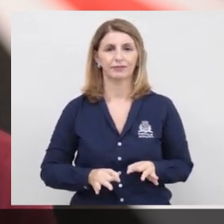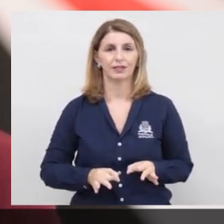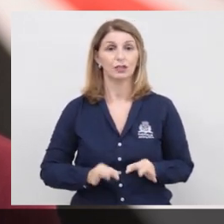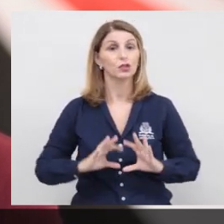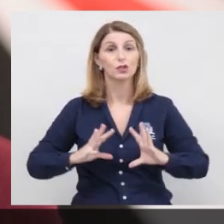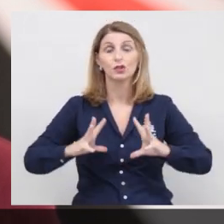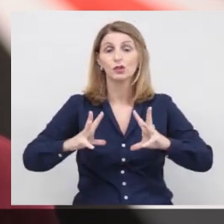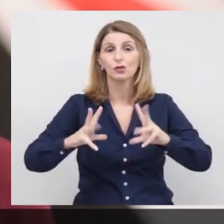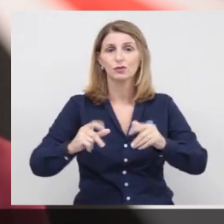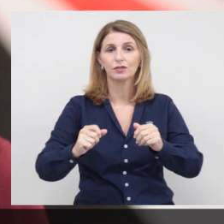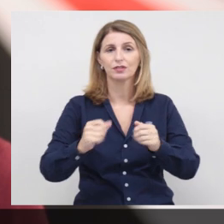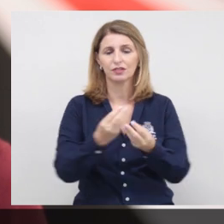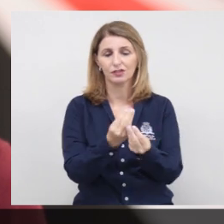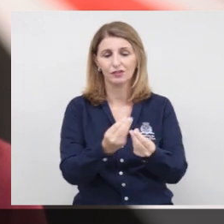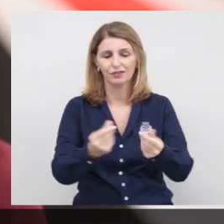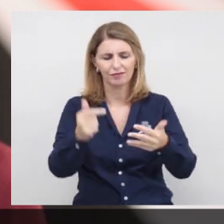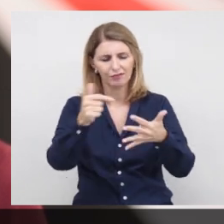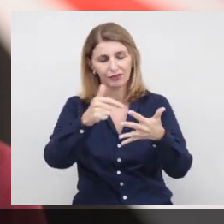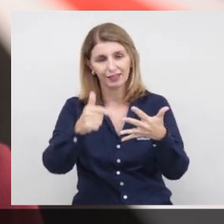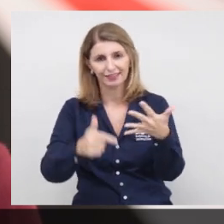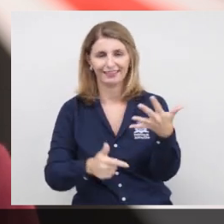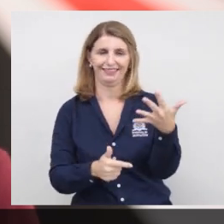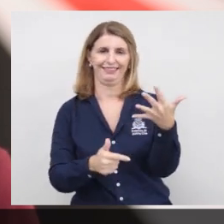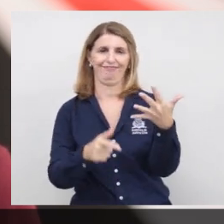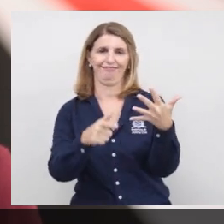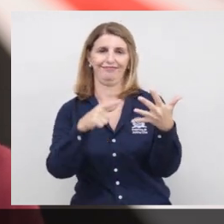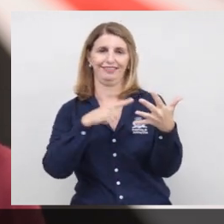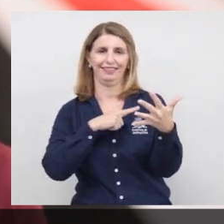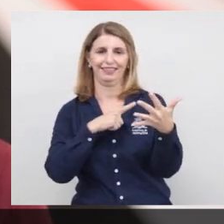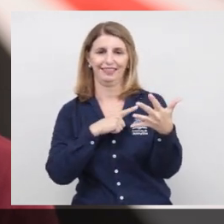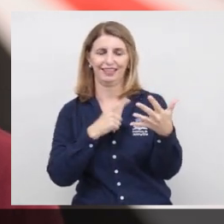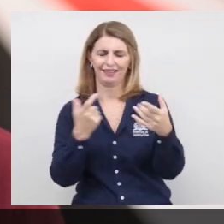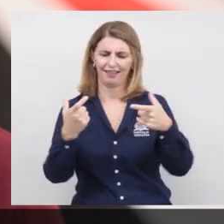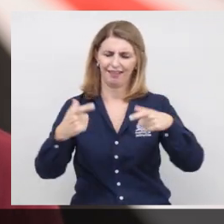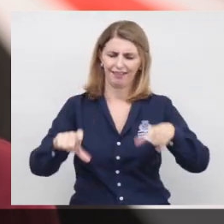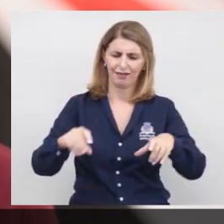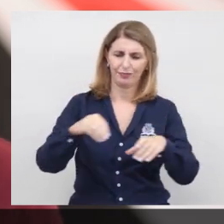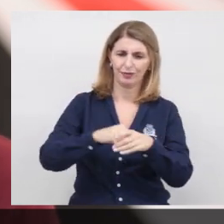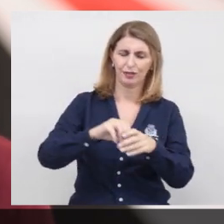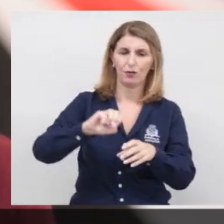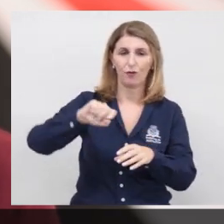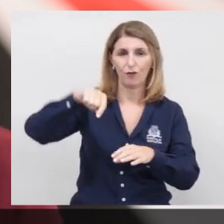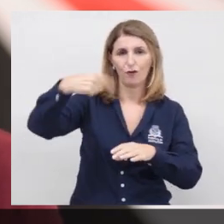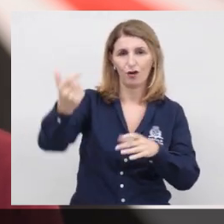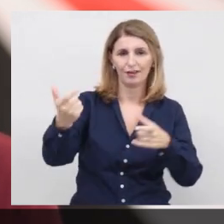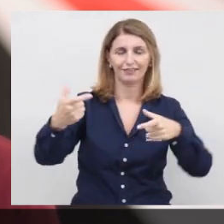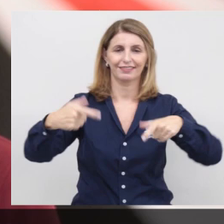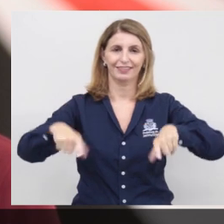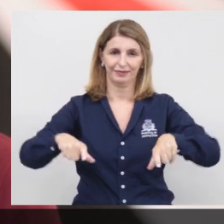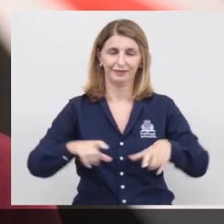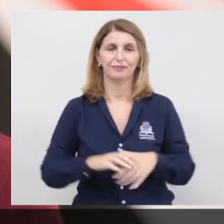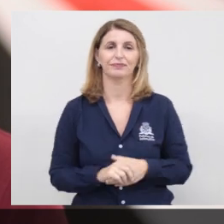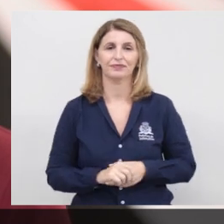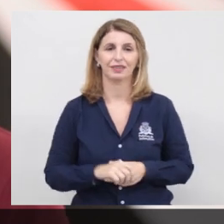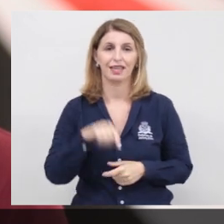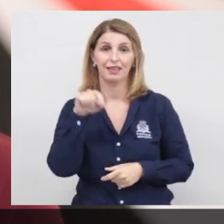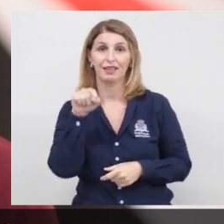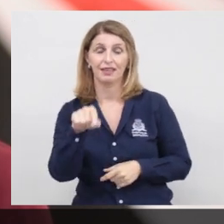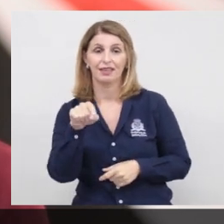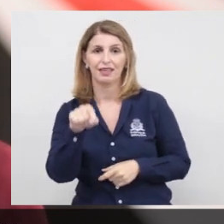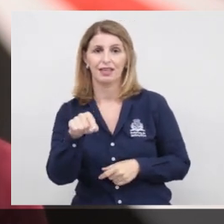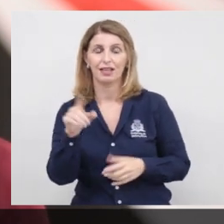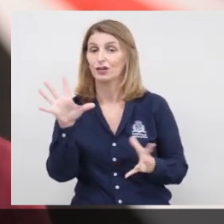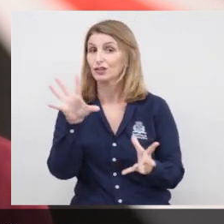enfim por todas as qualidades que o nardela possui seja dentro de campo fora a gente pode